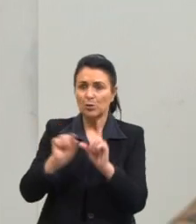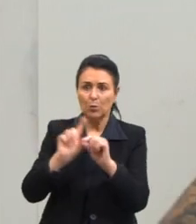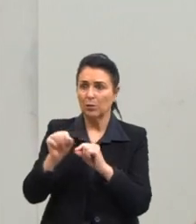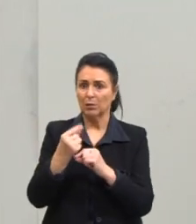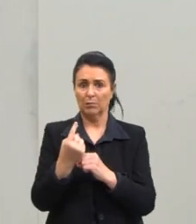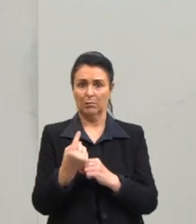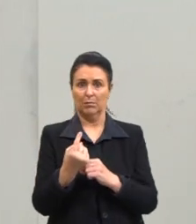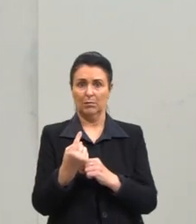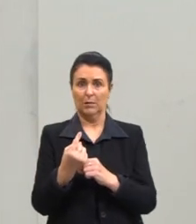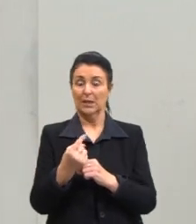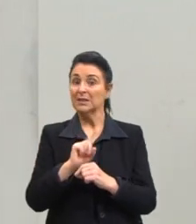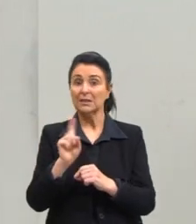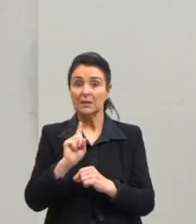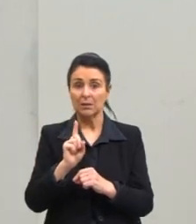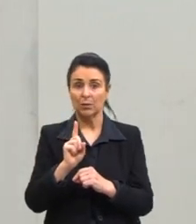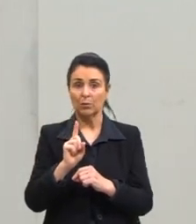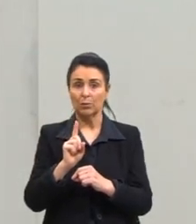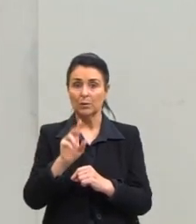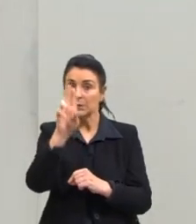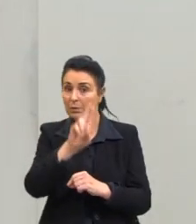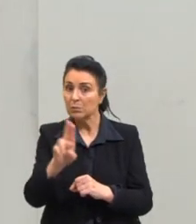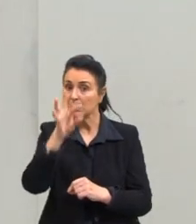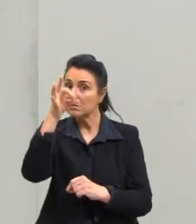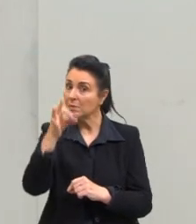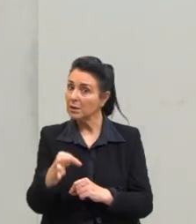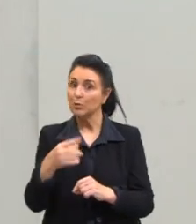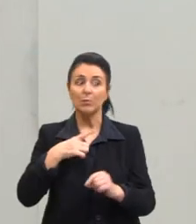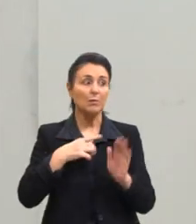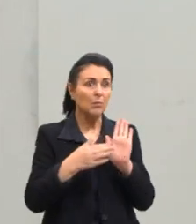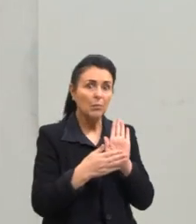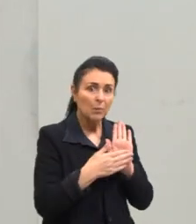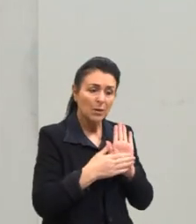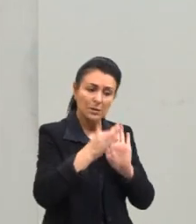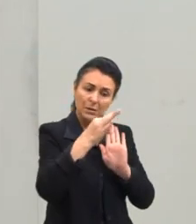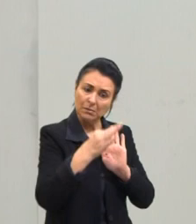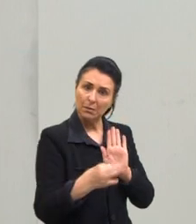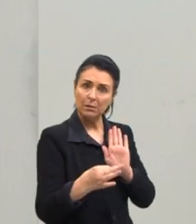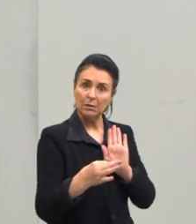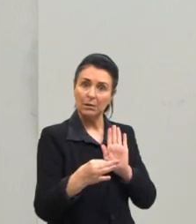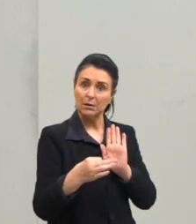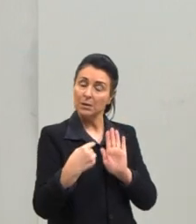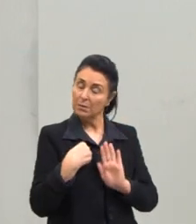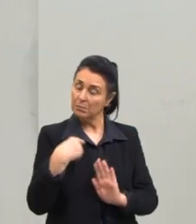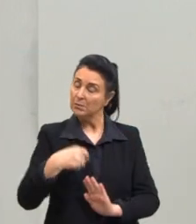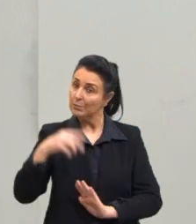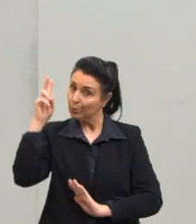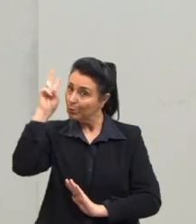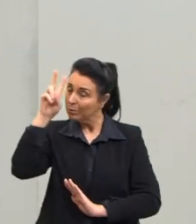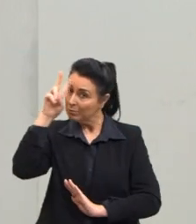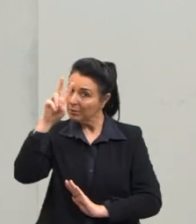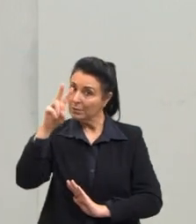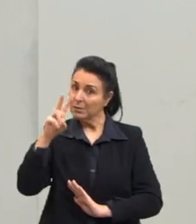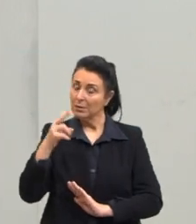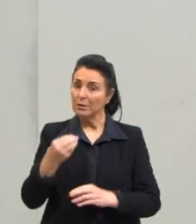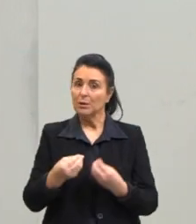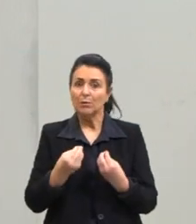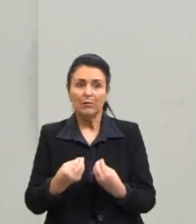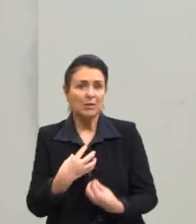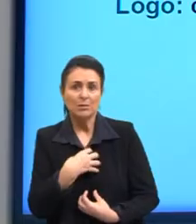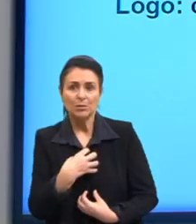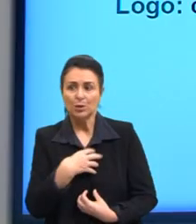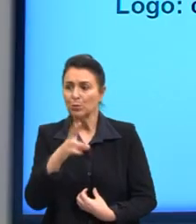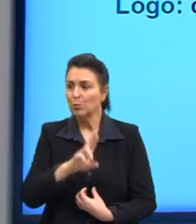esse aqui tem um propósito de ser e o propósito de ser eu preciso lembrar porque senão vai fazer sentido eu usar